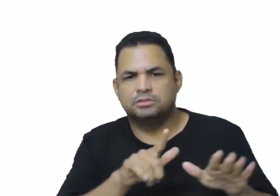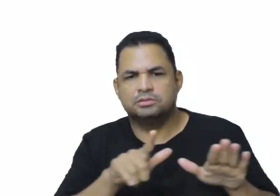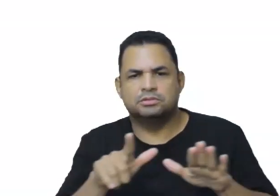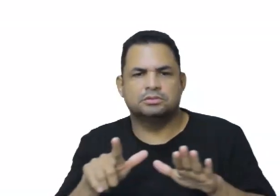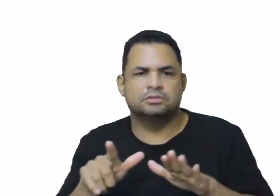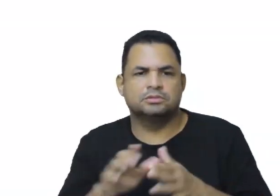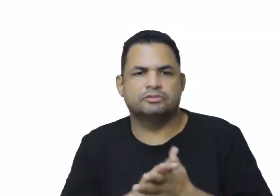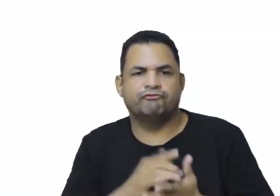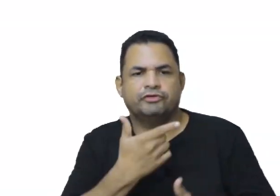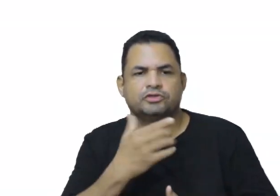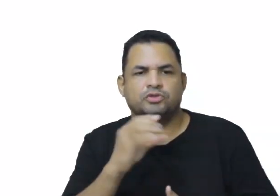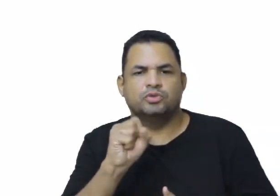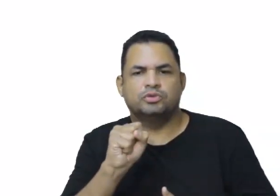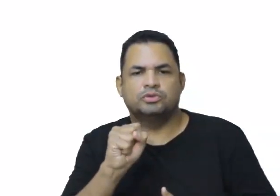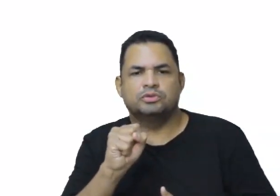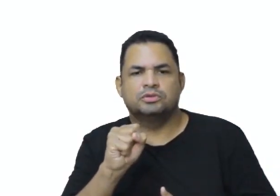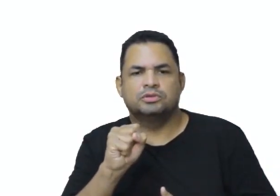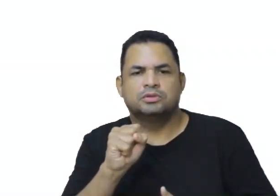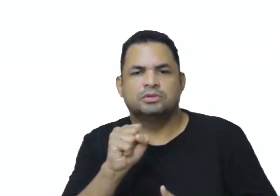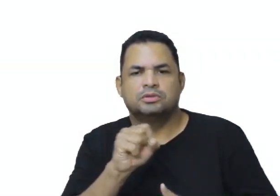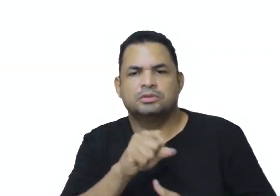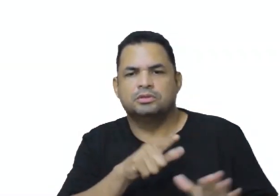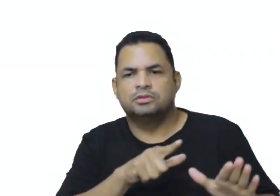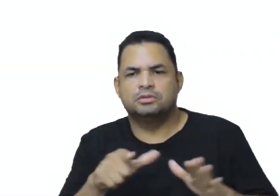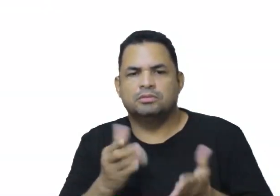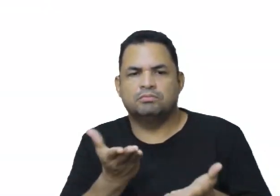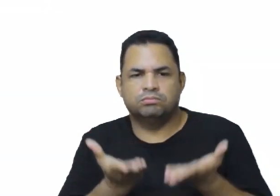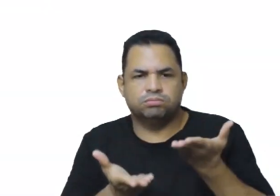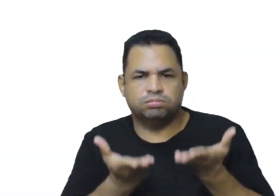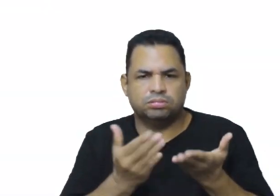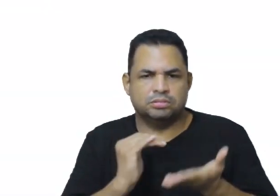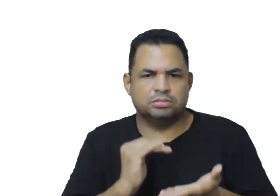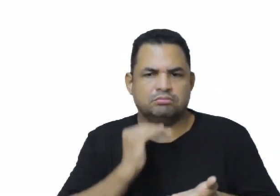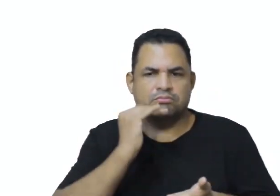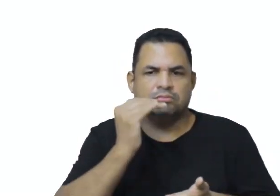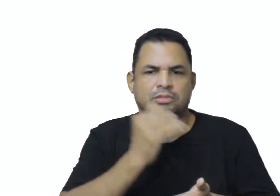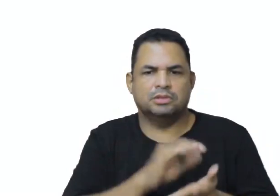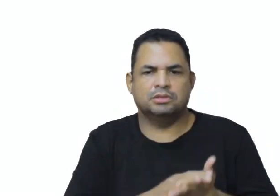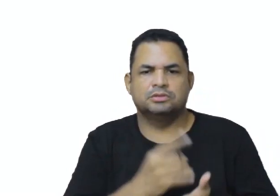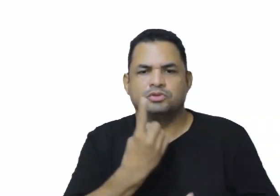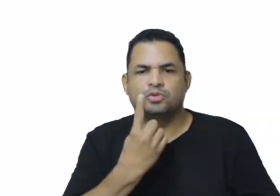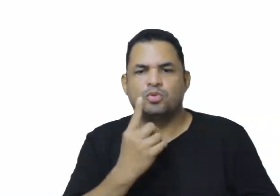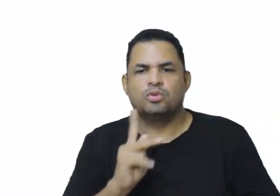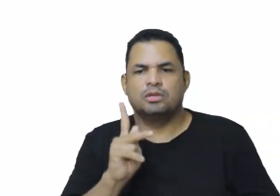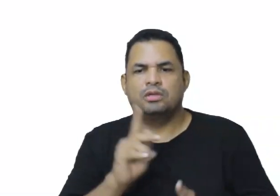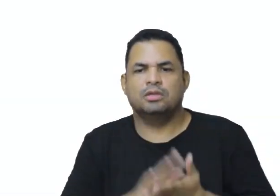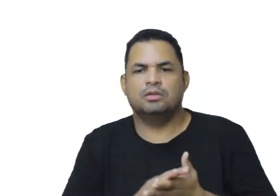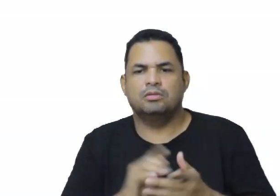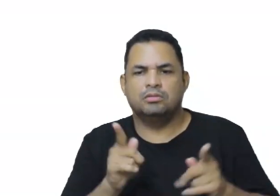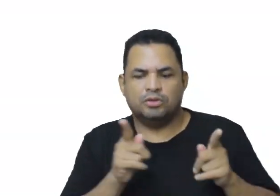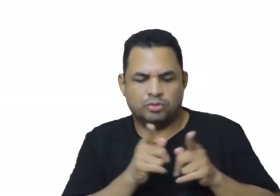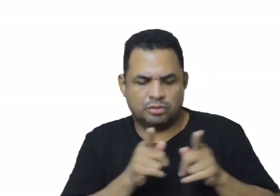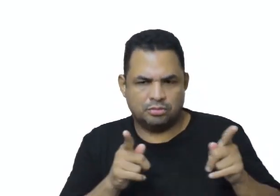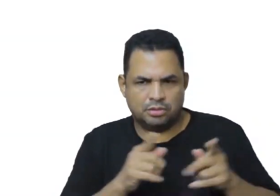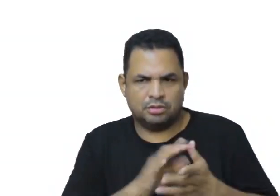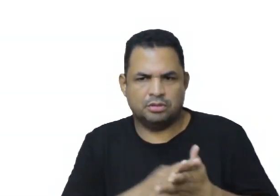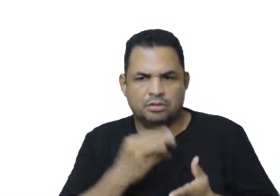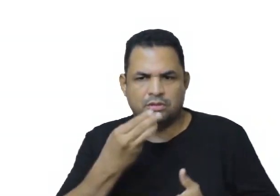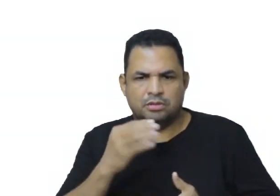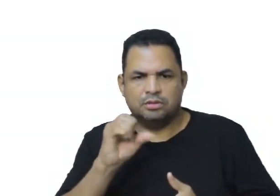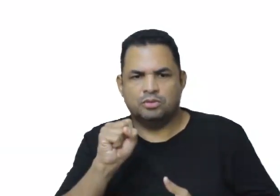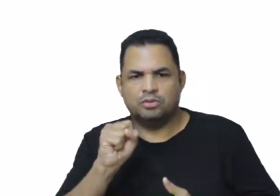Com 28 semanas, o bebê já pesa mais que 1 quilo e mede 38 centímetros ao decorrer